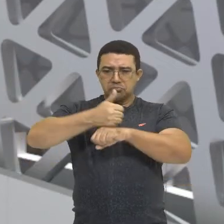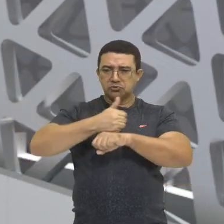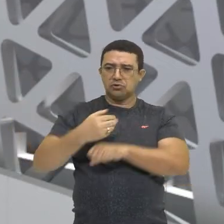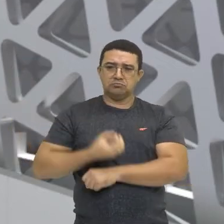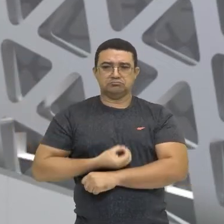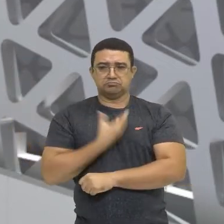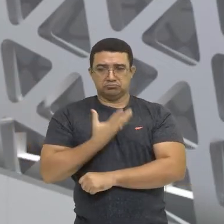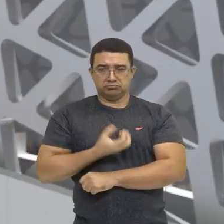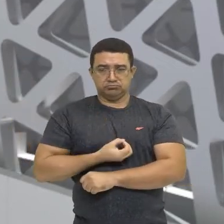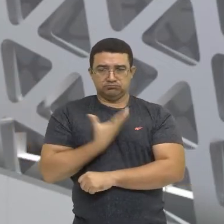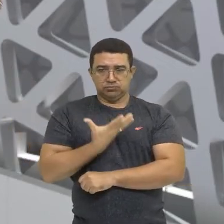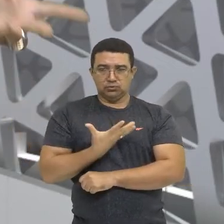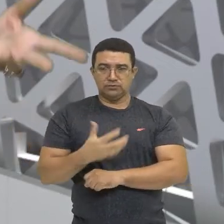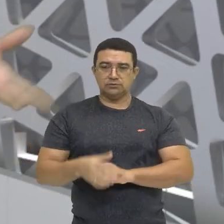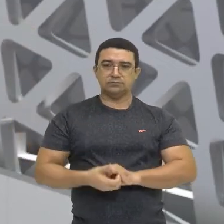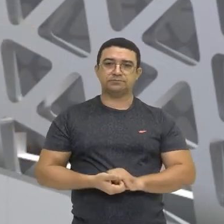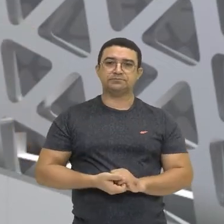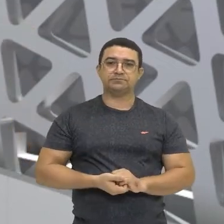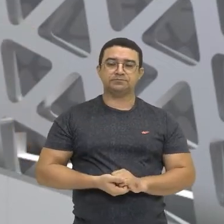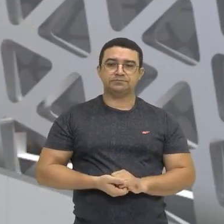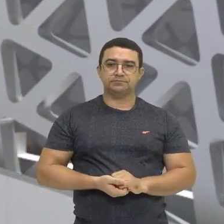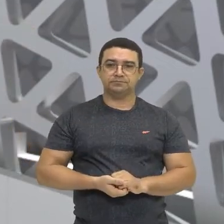uma